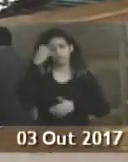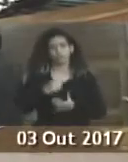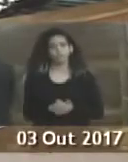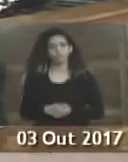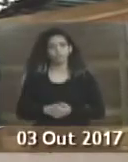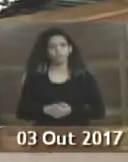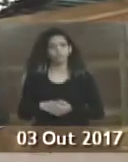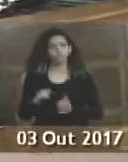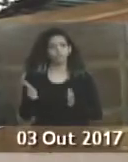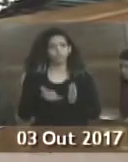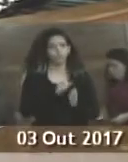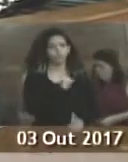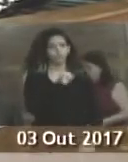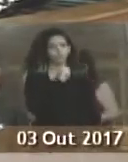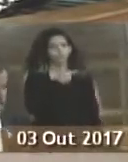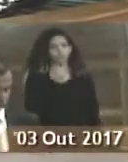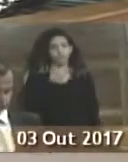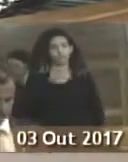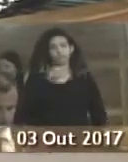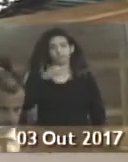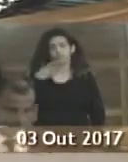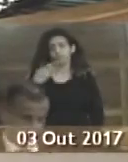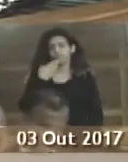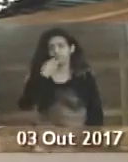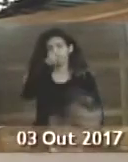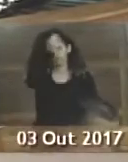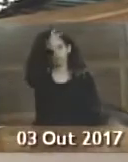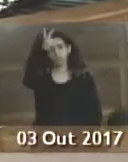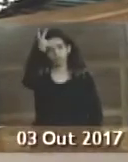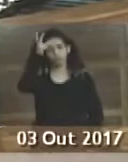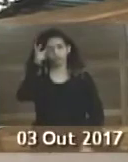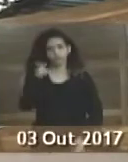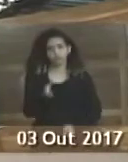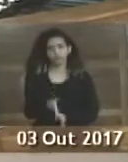número 2803/17, indicando ao prefeito a construção de um muro de